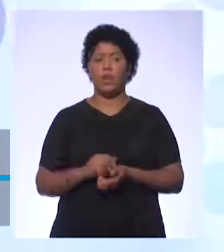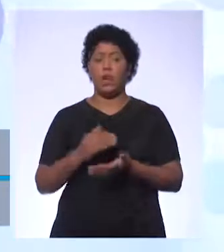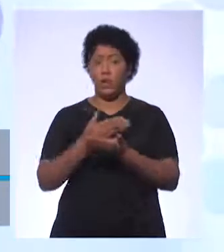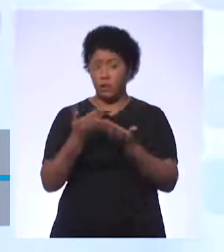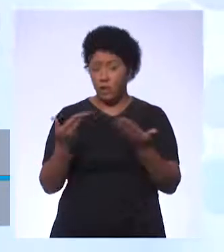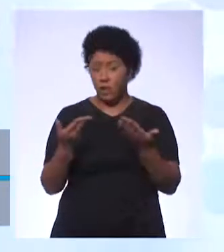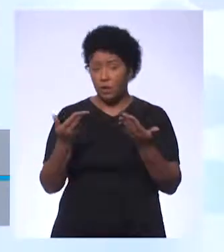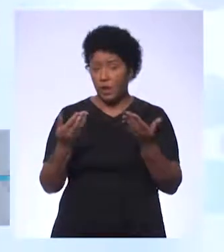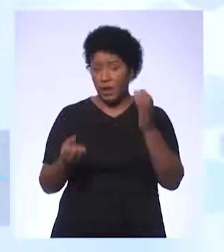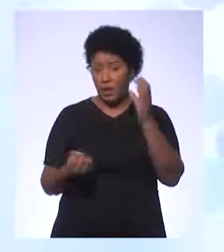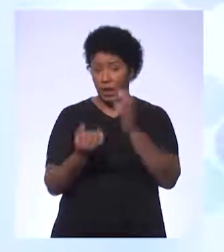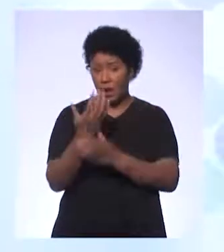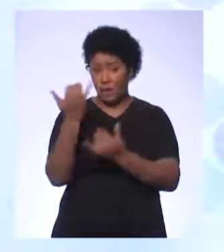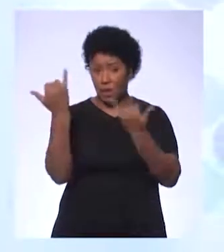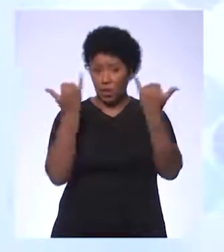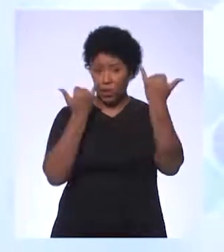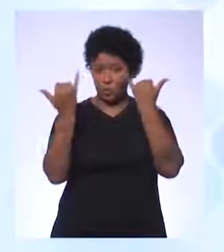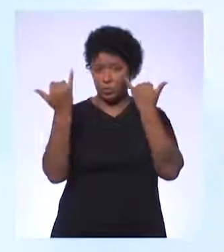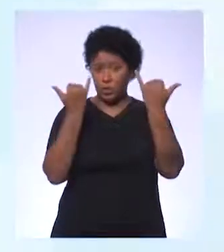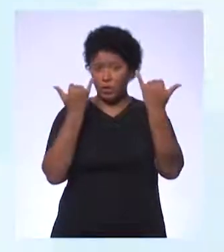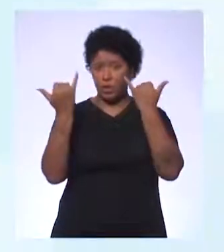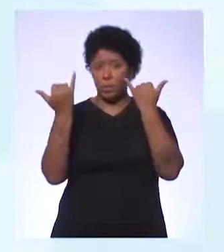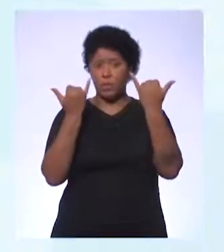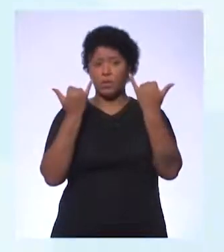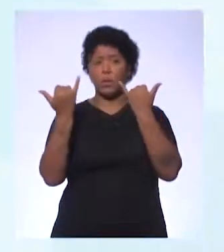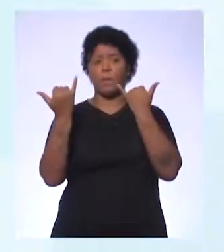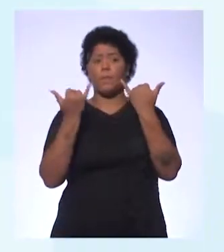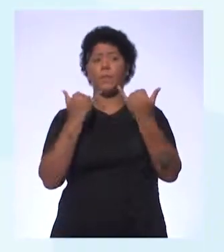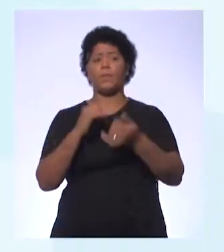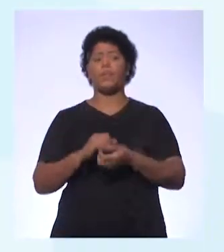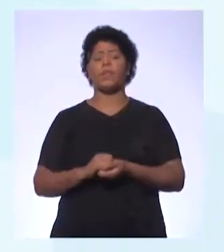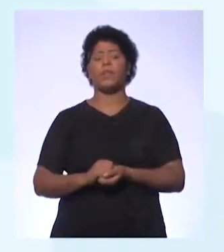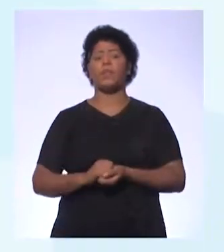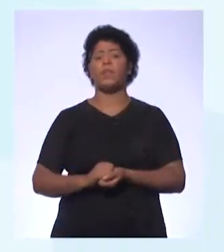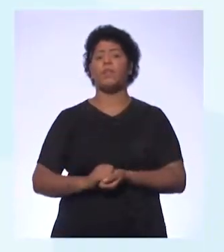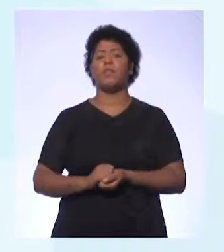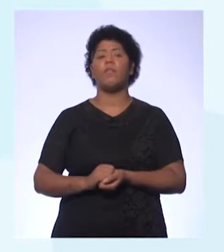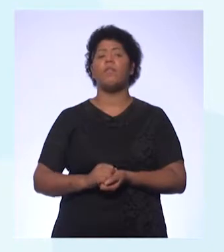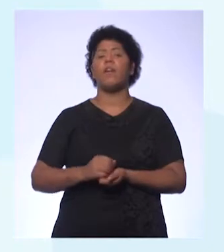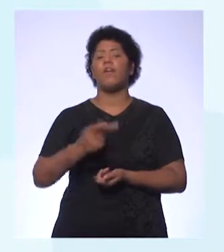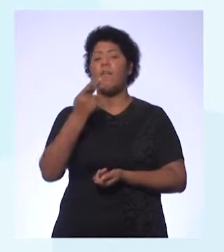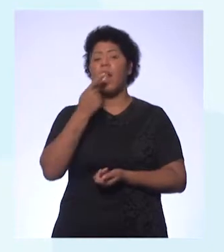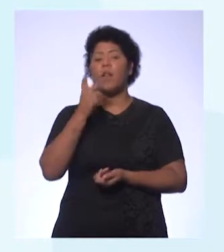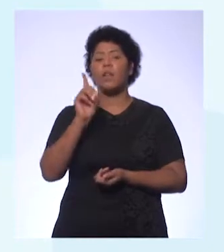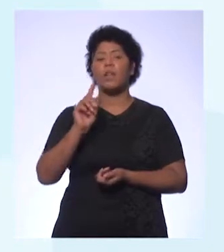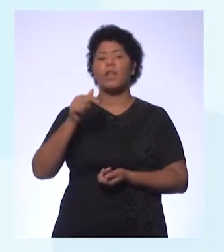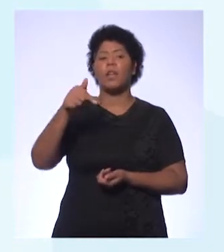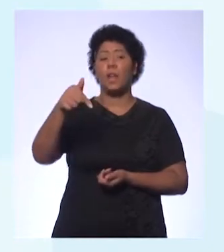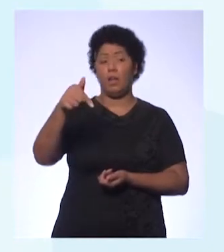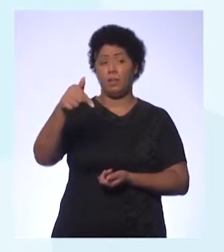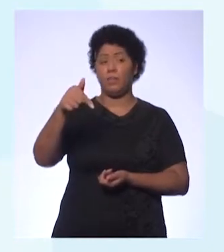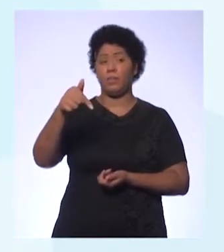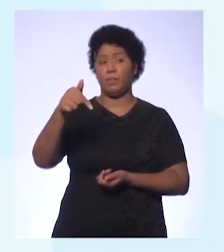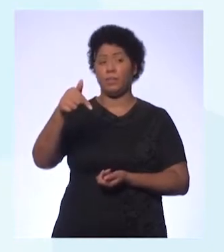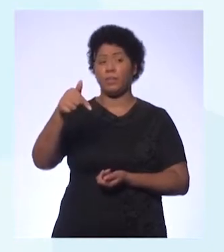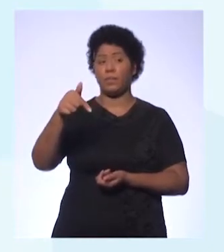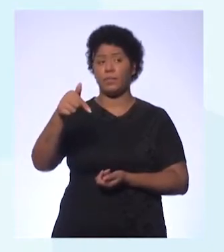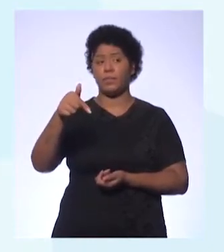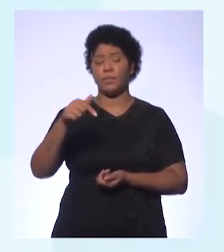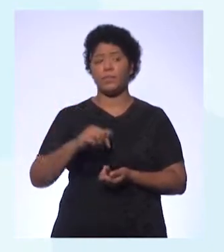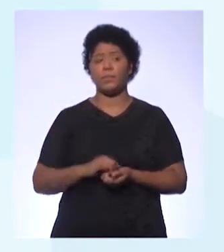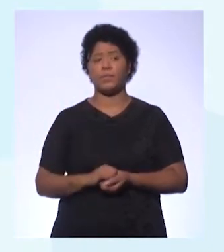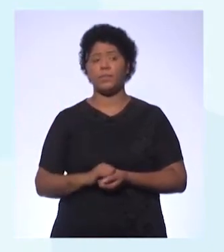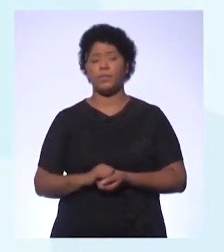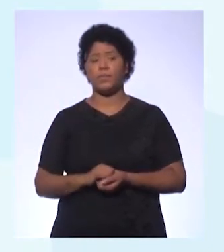uma notícia fictícia, você vai inventar essa notícia sobre a obra de Dom Quixote, essa obra aí de Miguel de Cervantes. Você vai